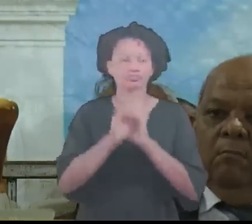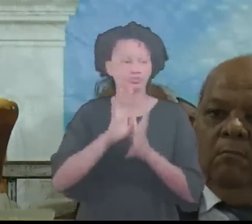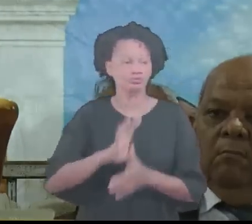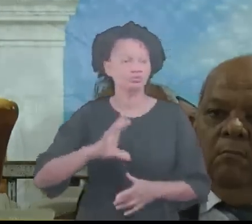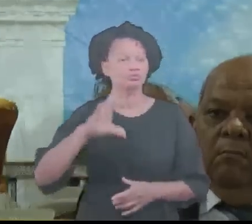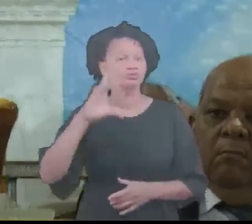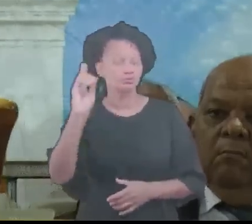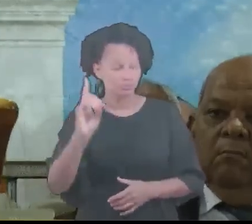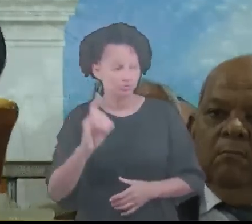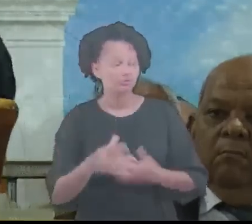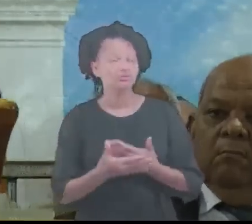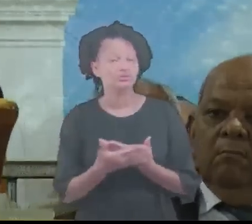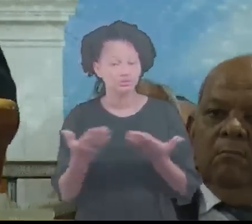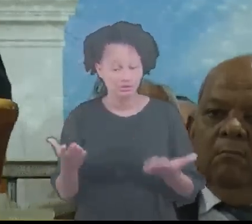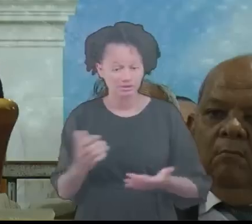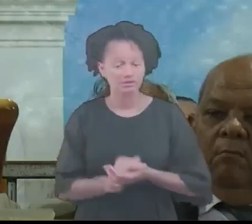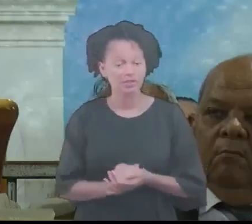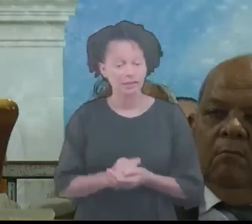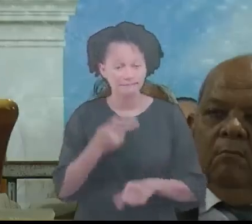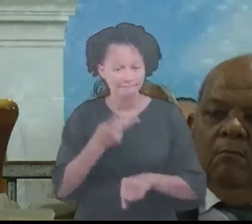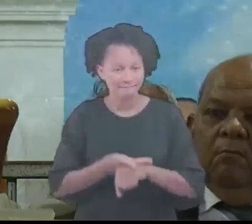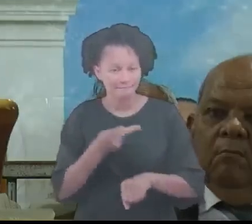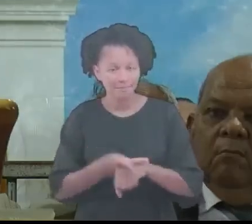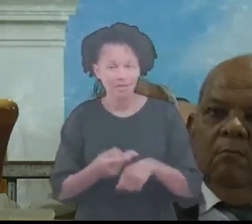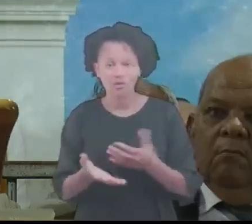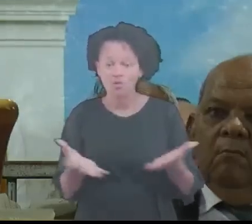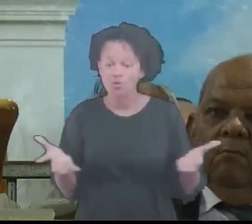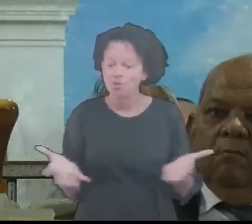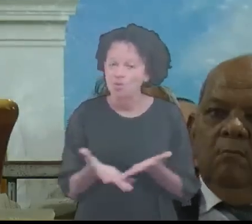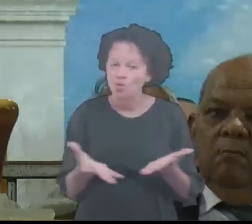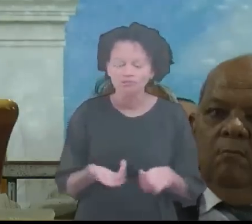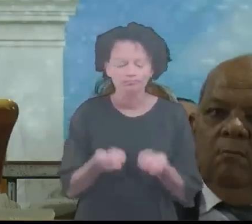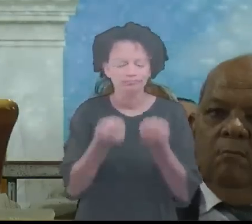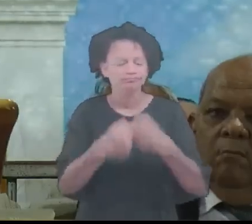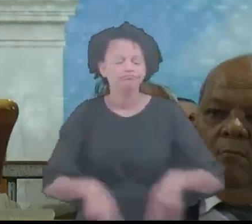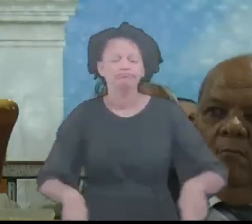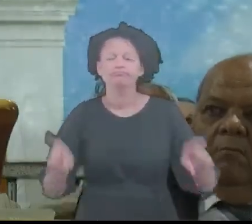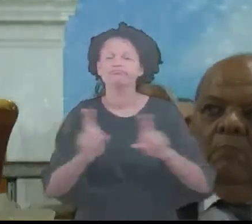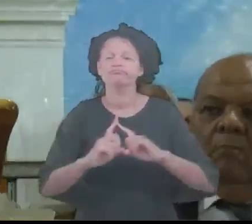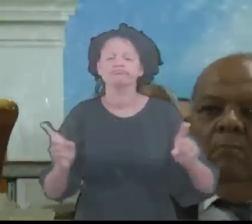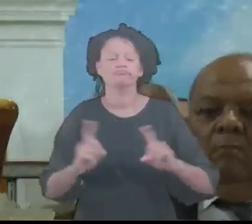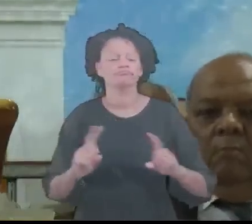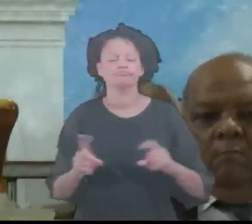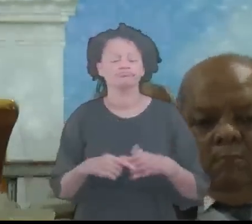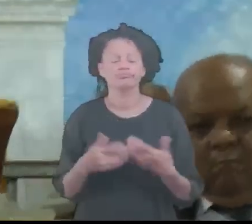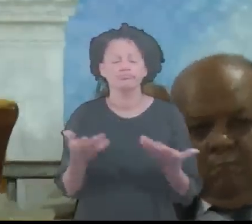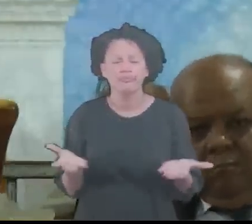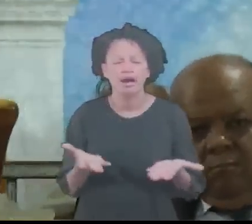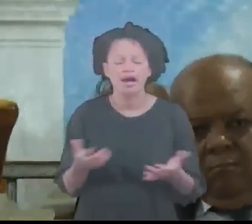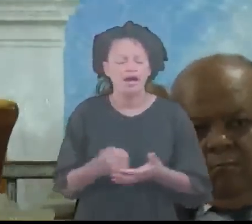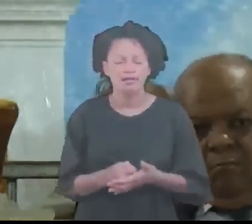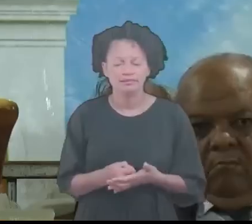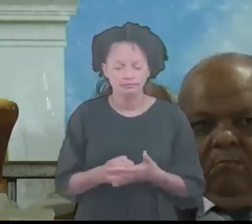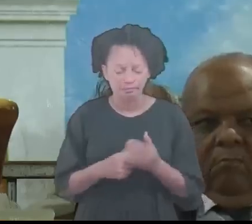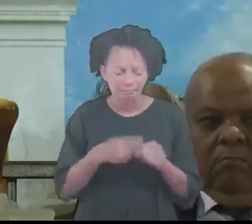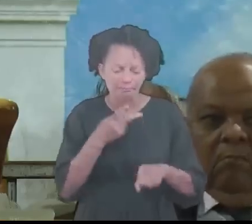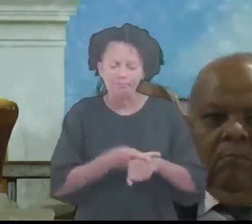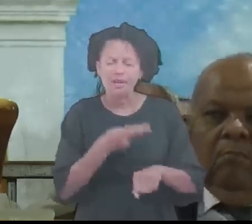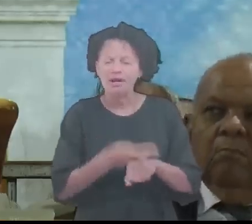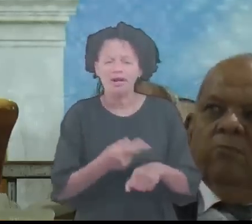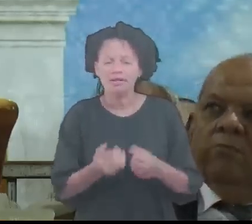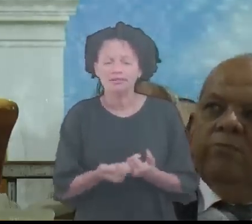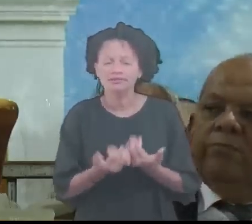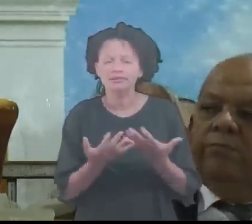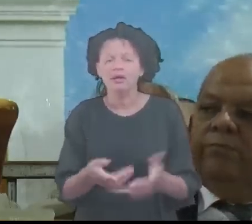ele pagou essa prata. Hoje nós não precisamos mais de pagar prata porque a prata da